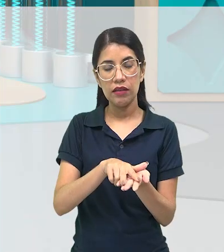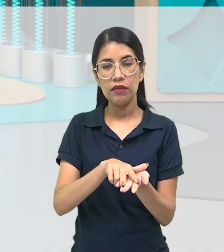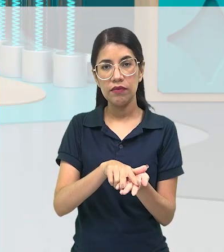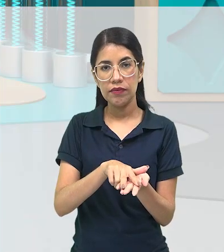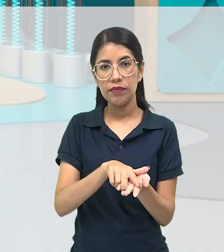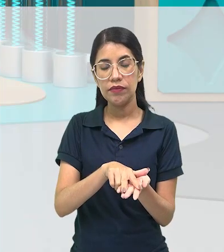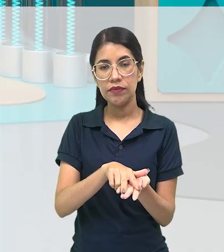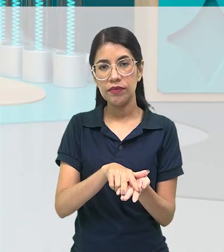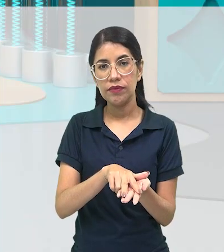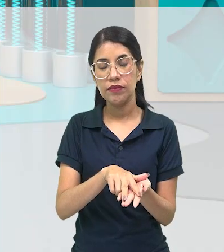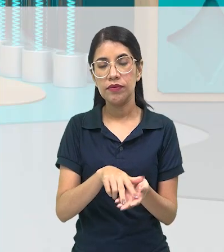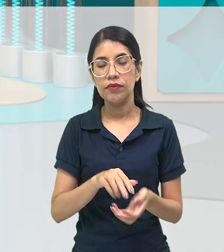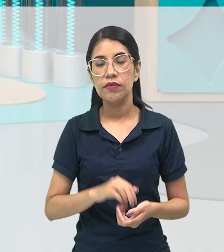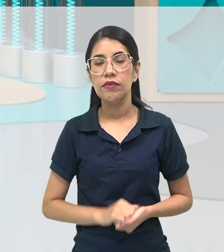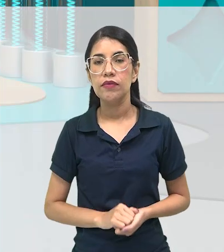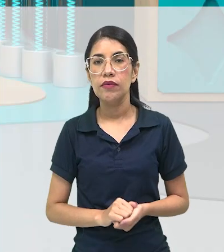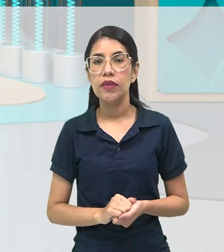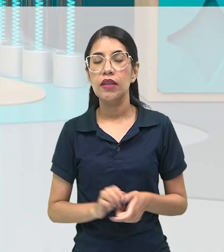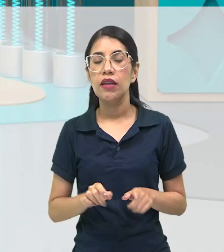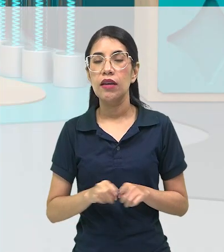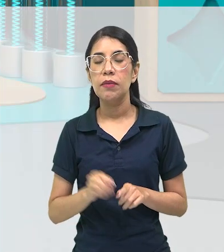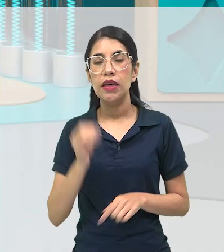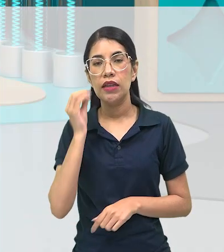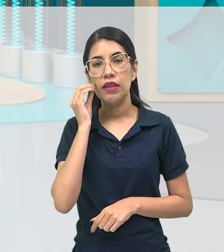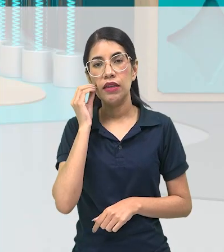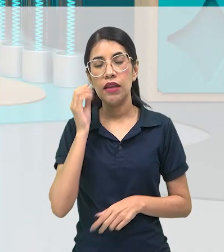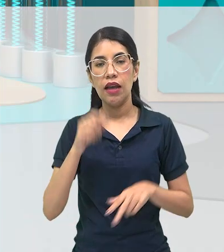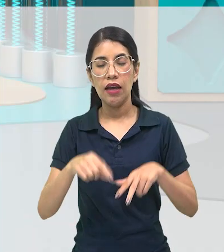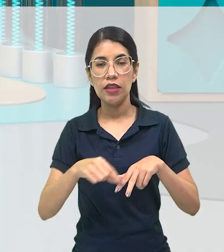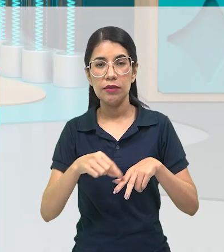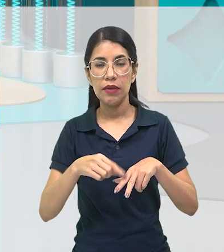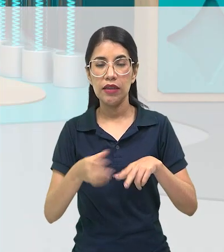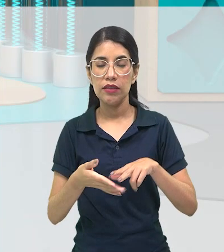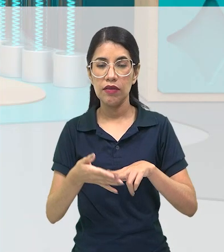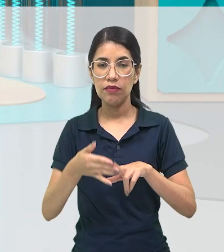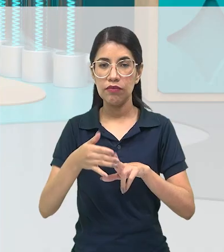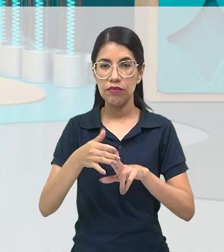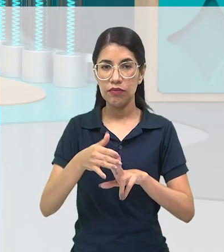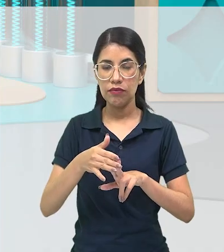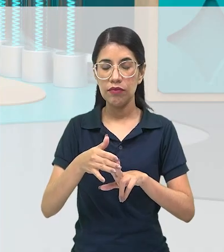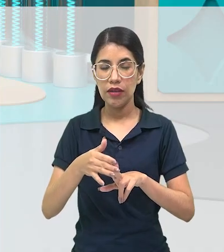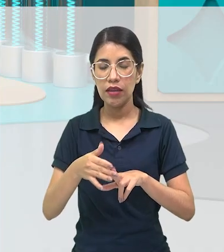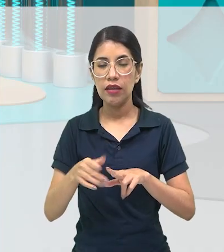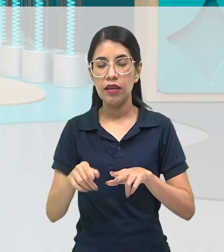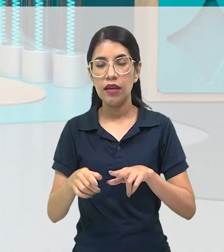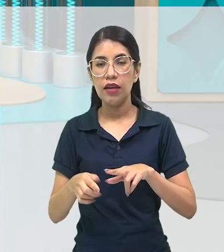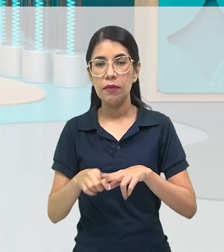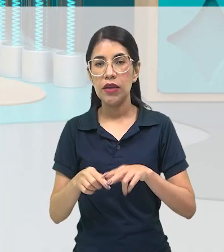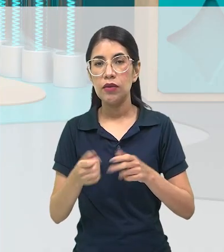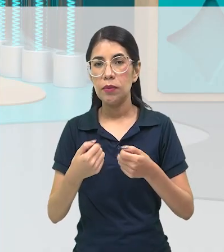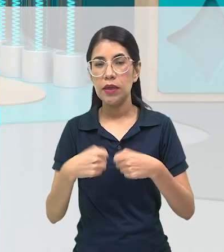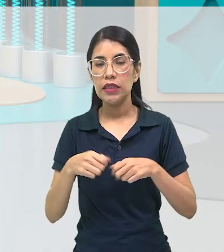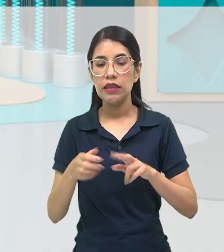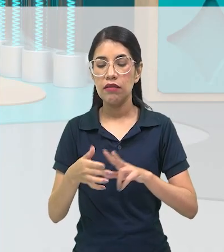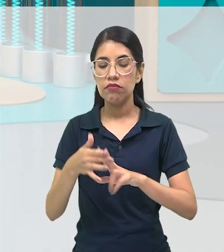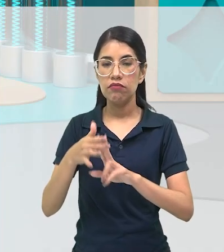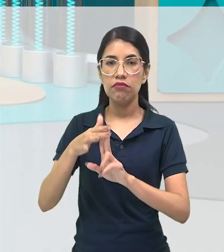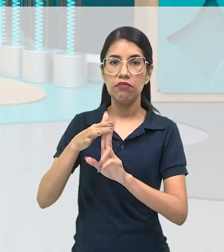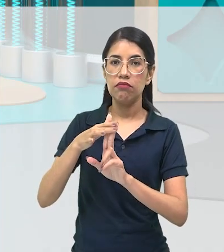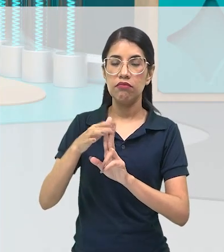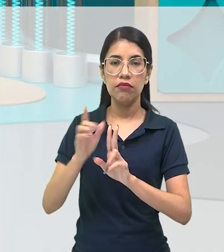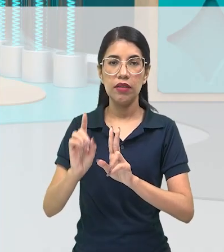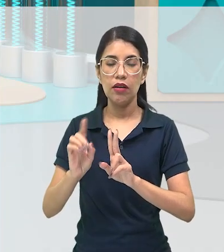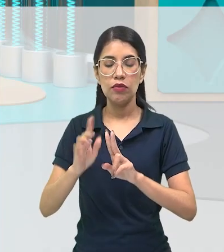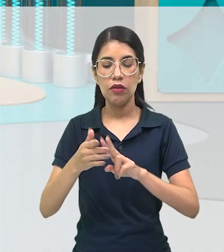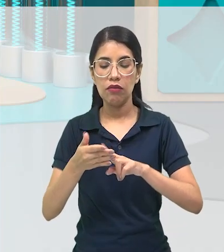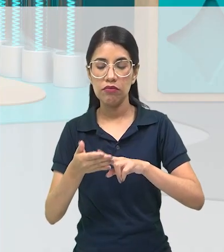decúbito dorsal. Vai tentar pegar as pernas da pessoa, apoiar um pouquinho, né? Assim, não precisa ficar lá em cima a perna da